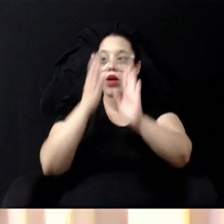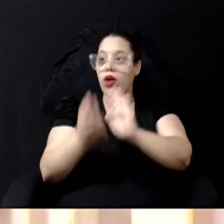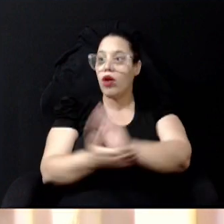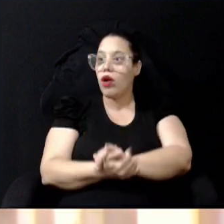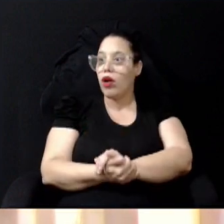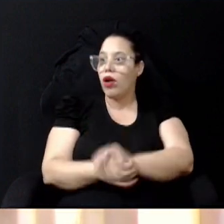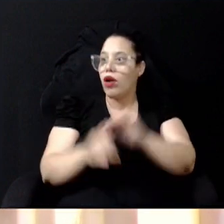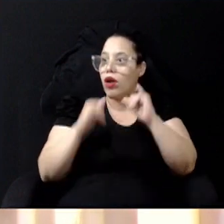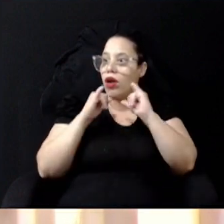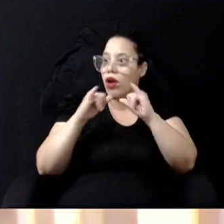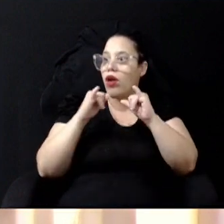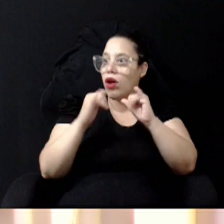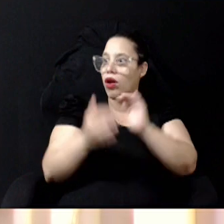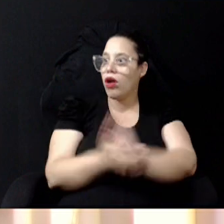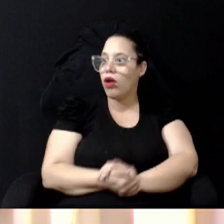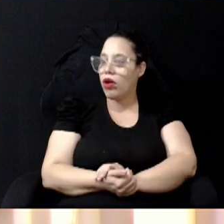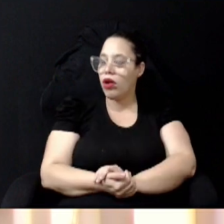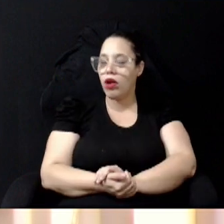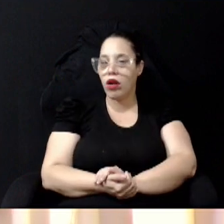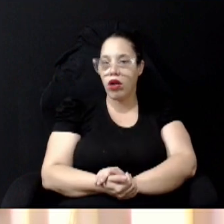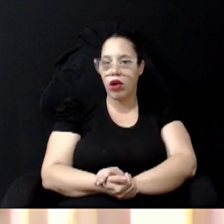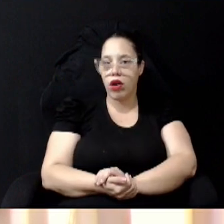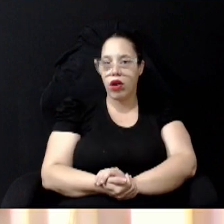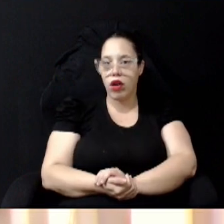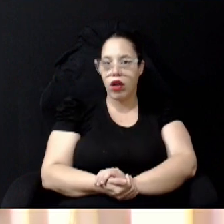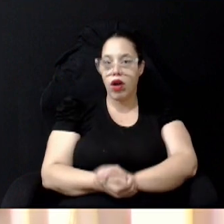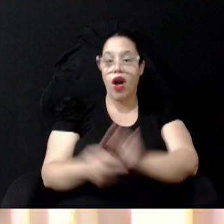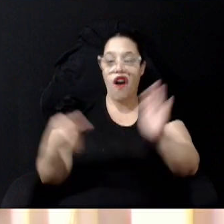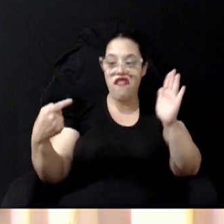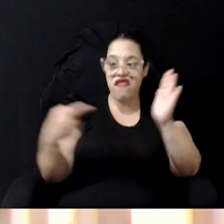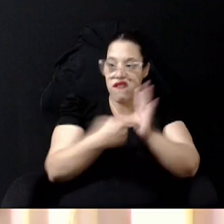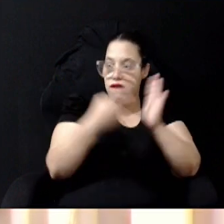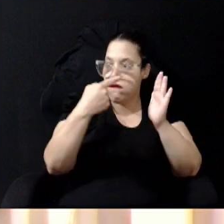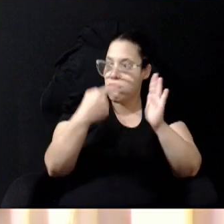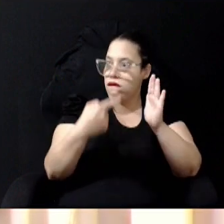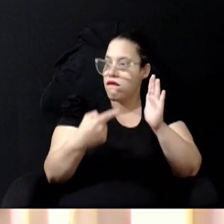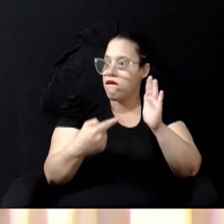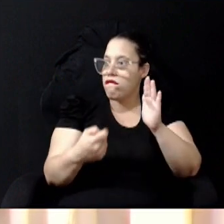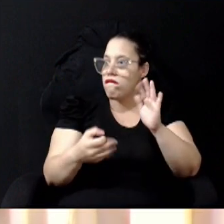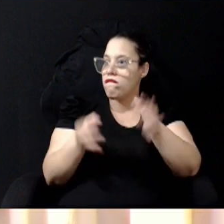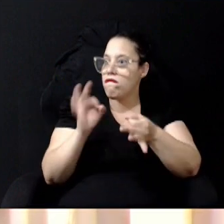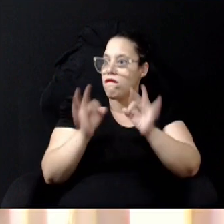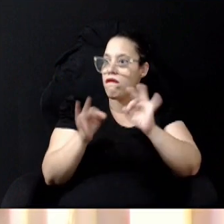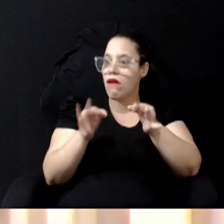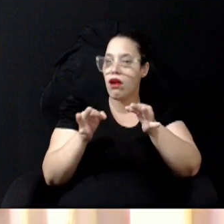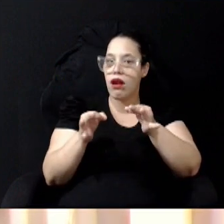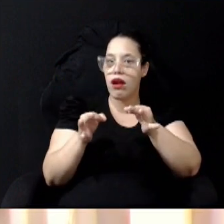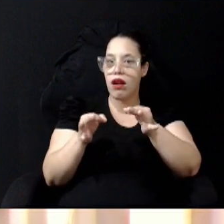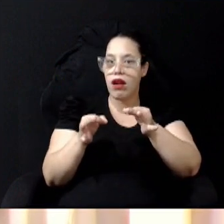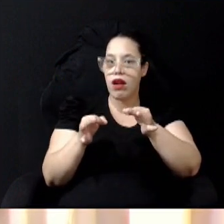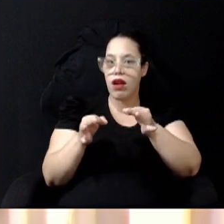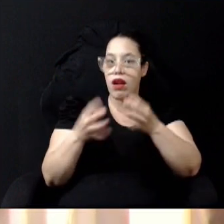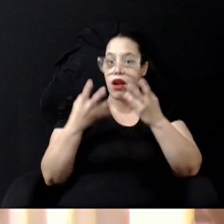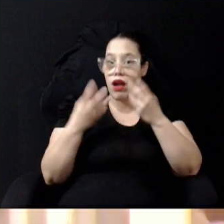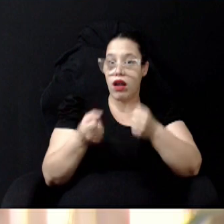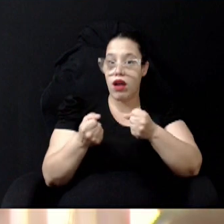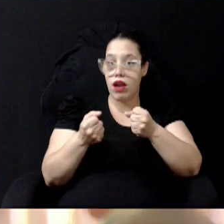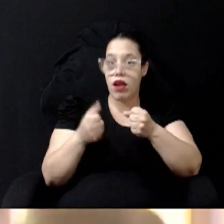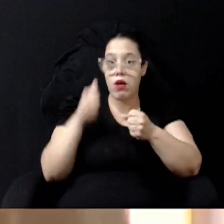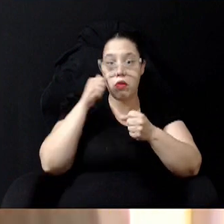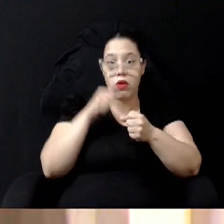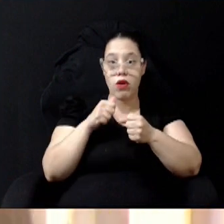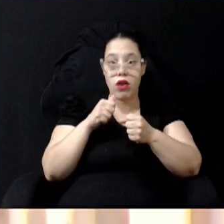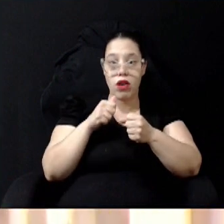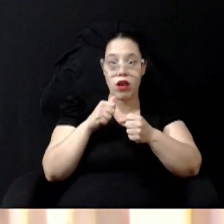Quando é feita a denúncia, né, para a justiça, então a justiça recolhe essa mulher para um